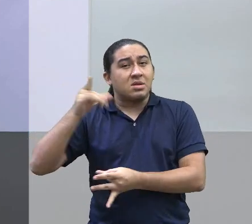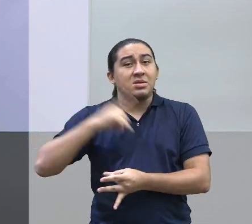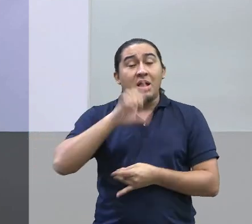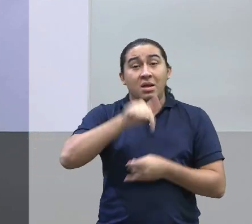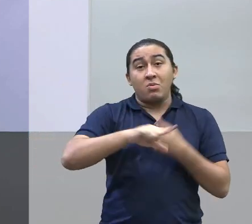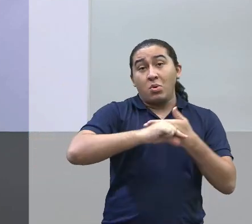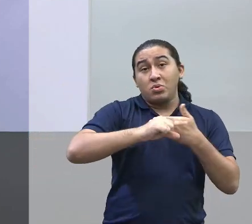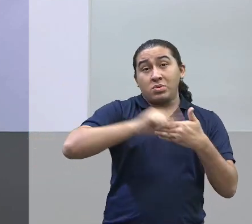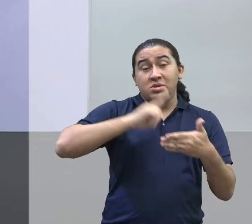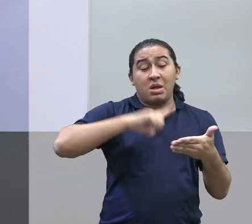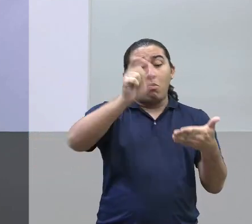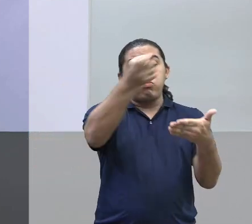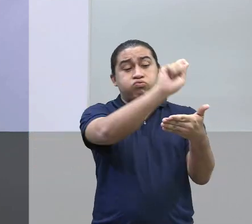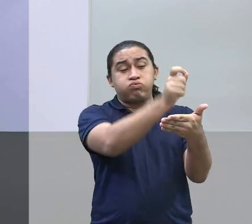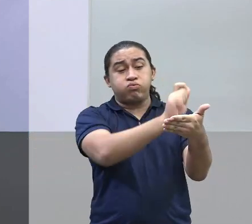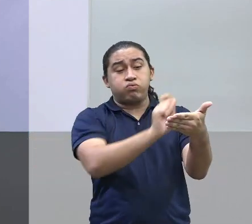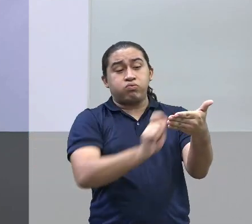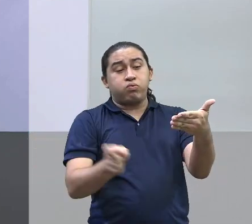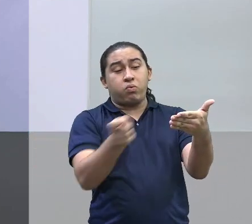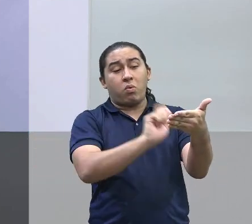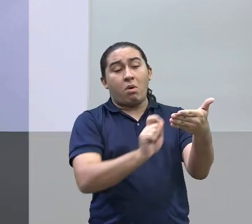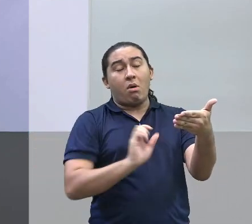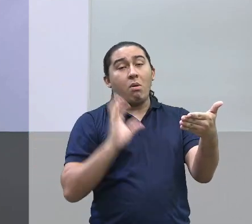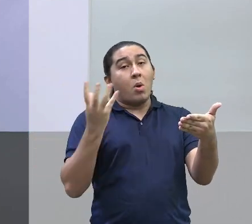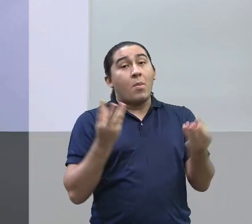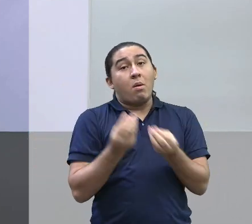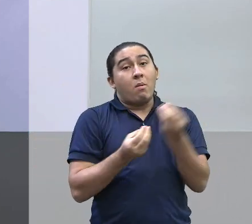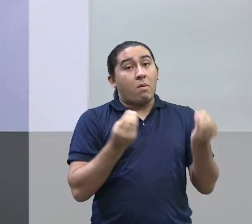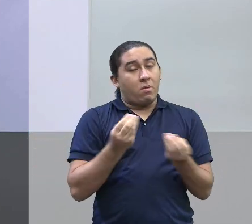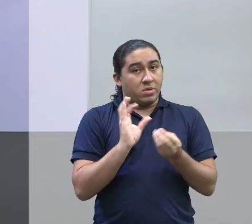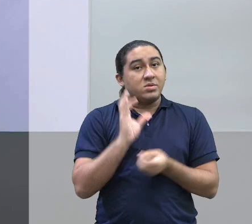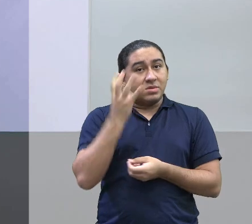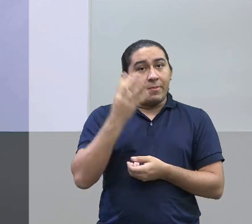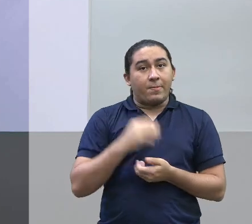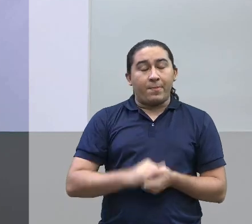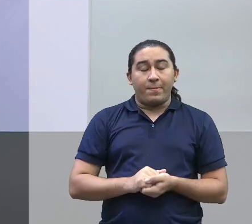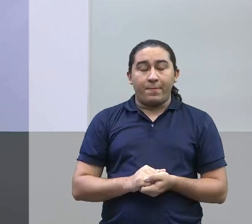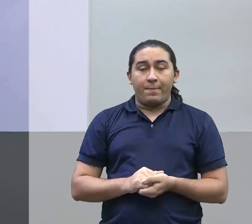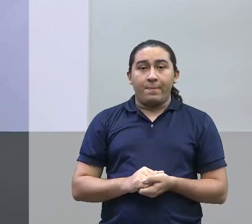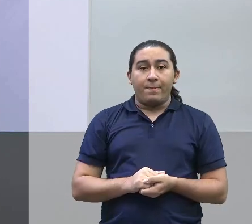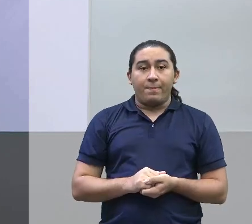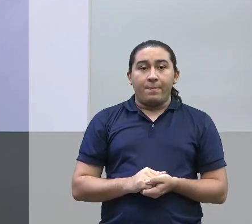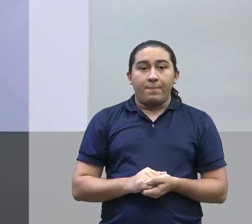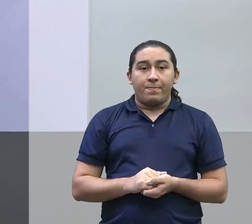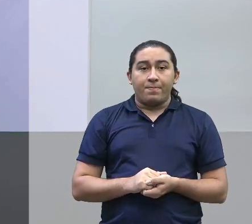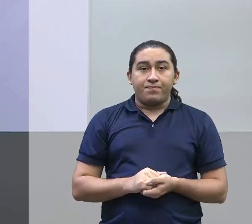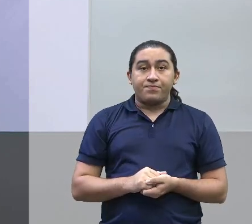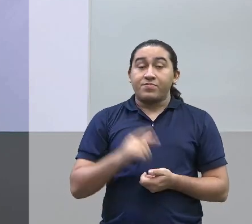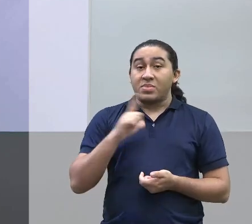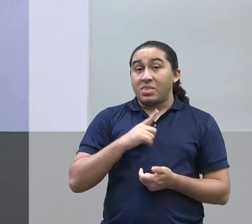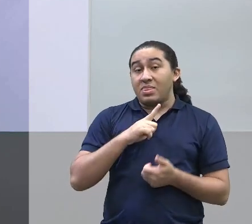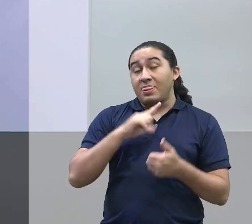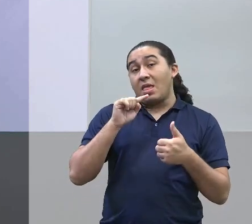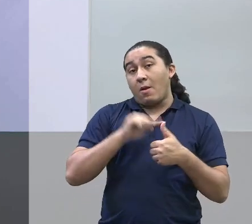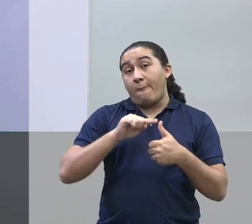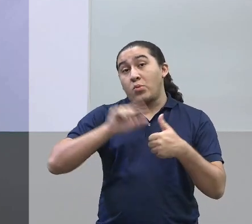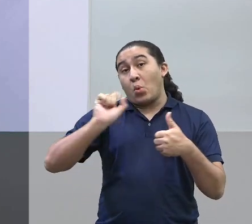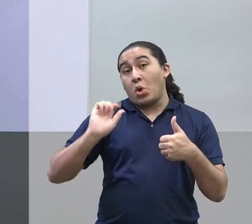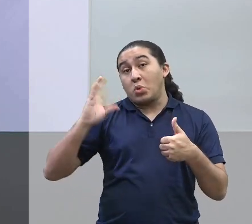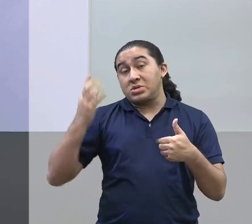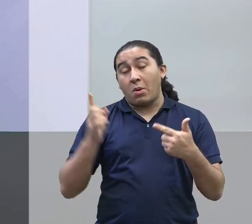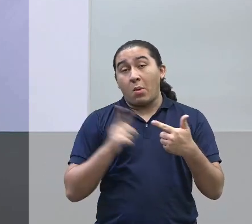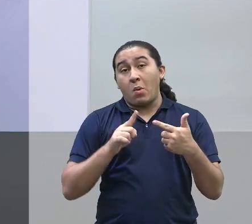dando detalhe de como aconteceu aquele fato. Então, nós temos o que aconteceu,